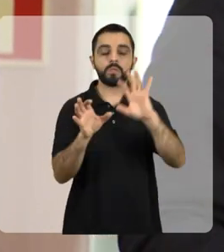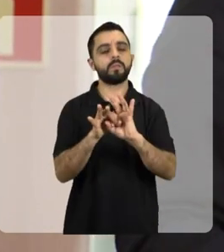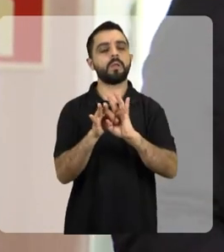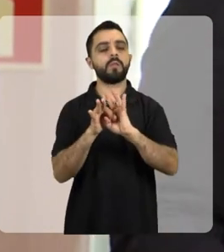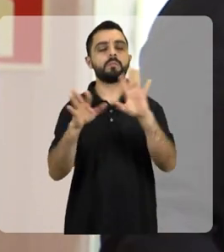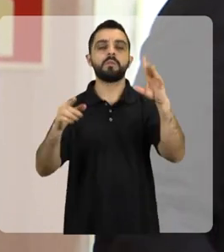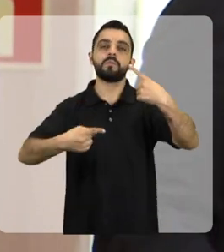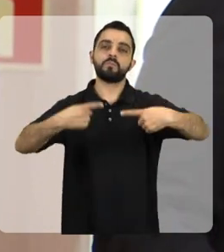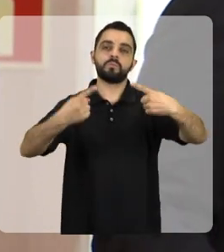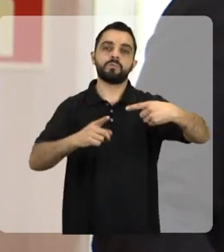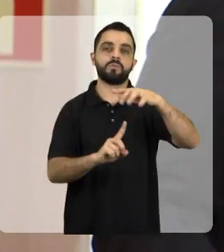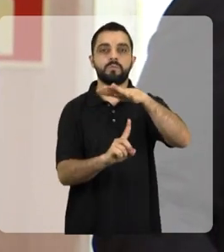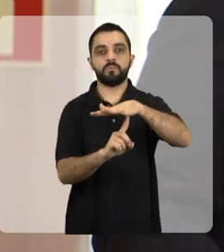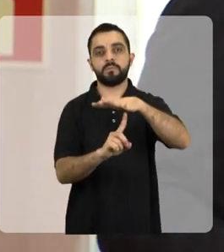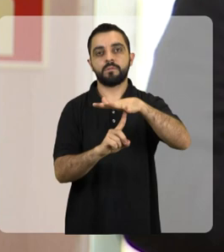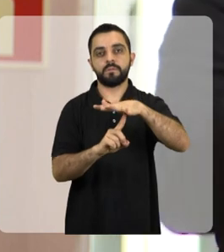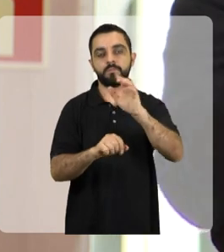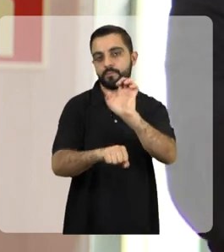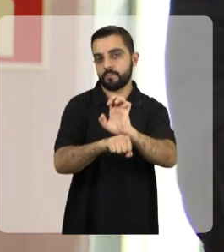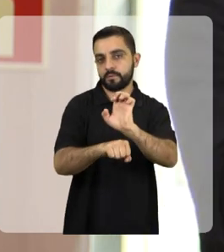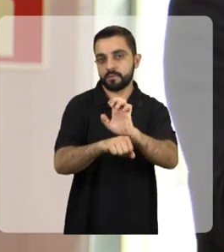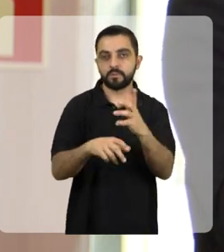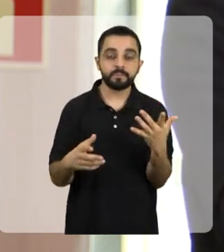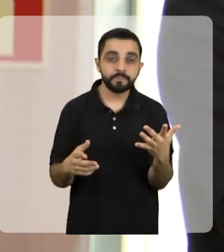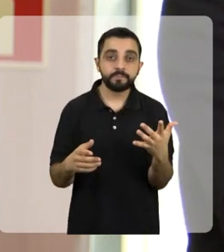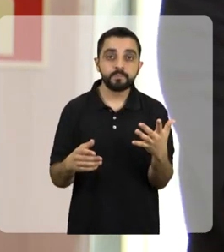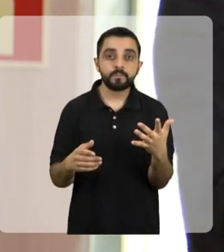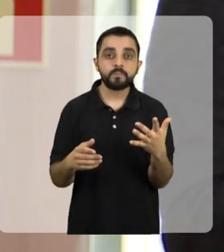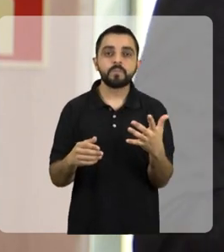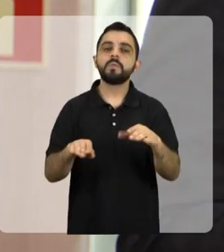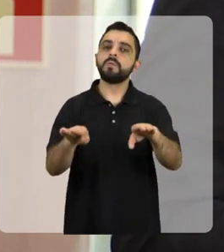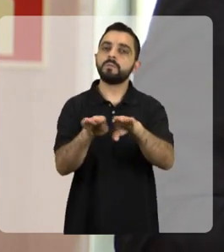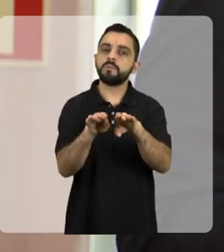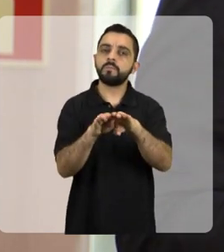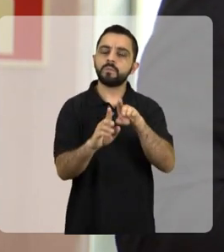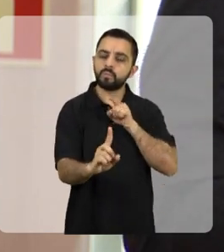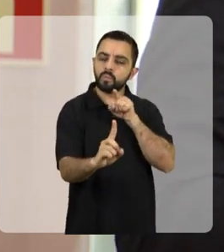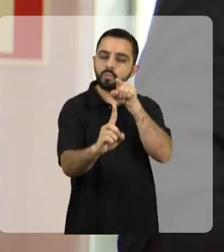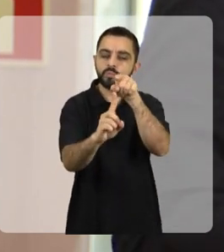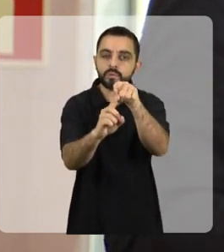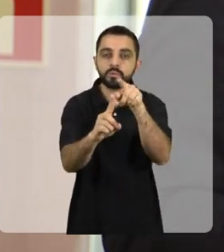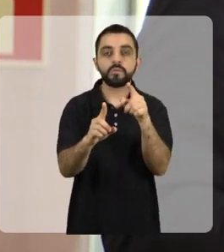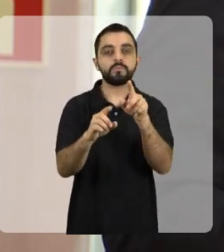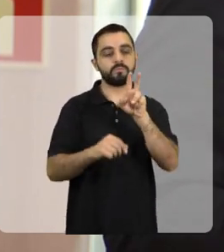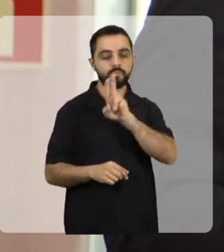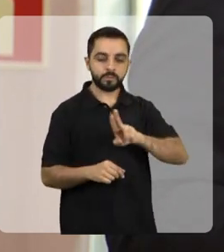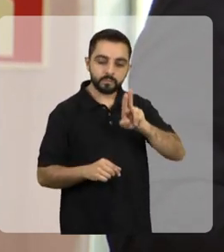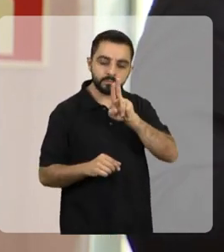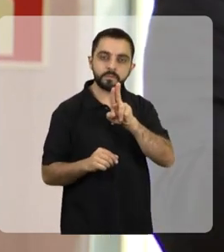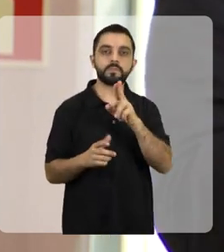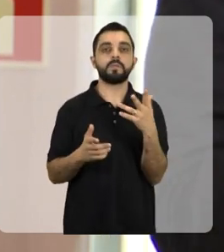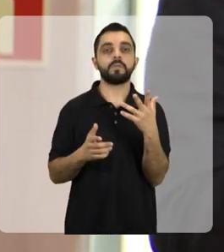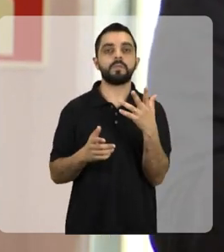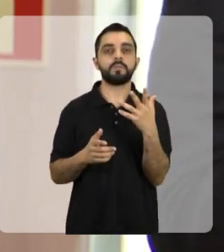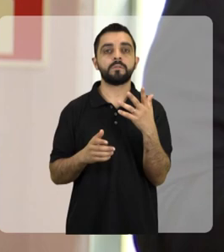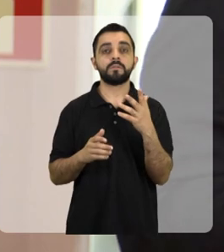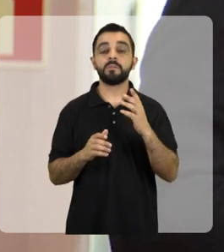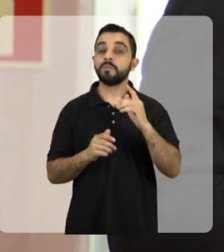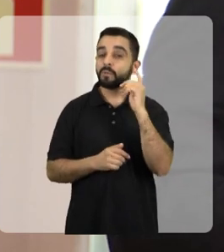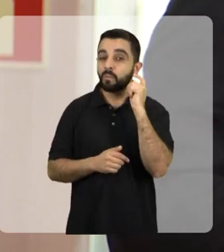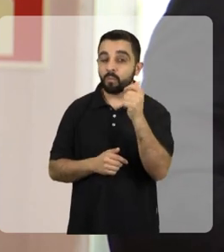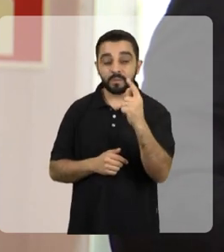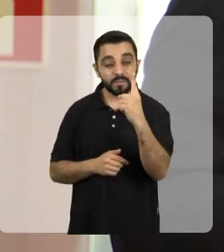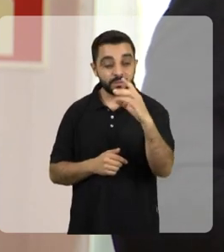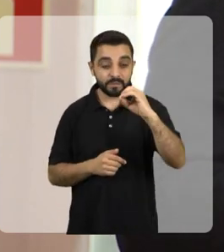política do Paraná. E, efetivamente, o destino da nossa universidade, desde então, nesses quase